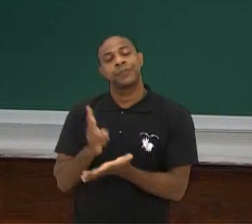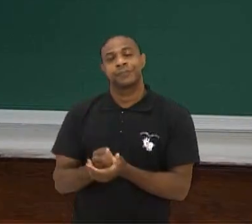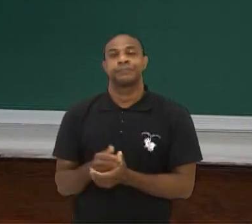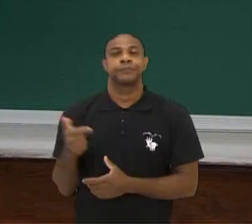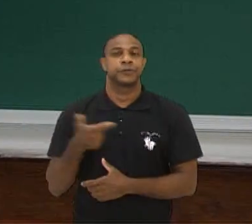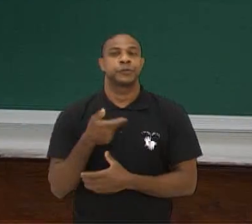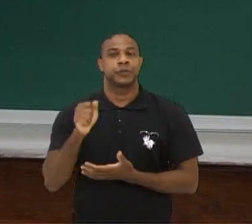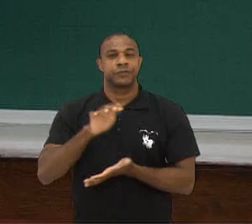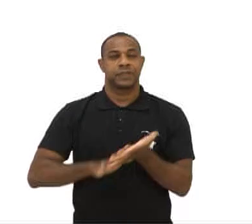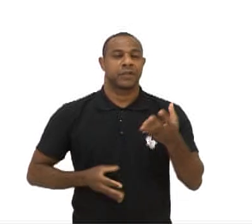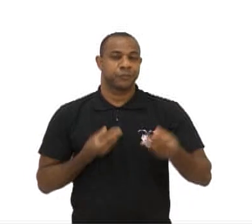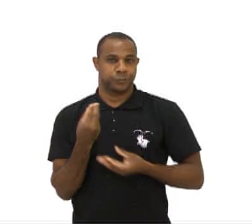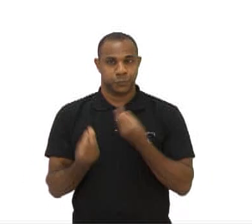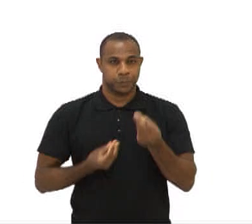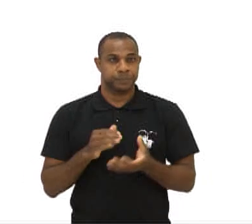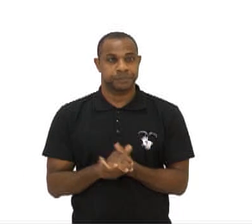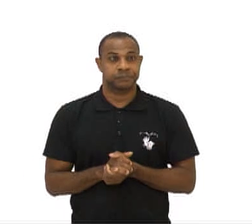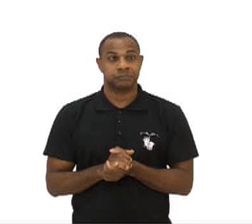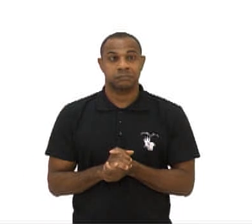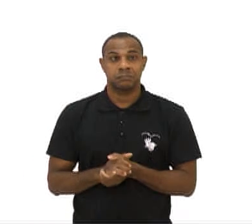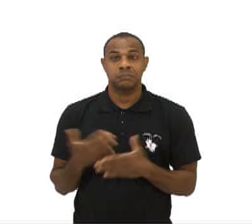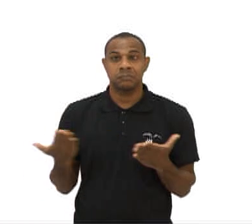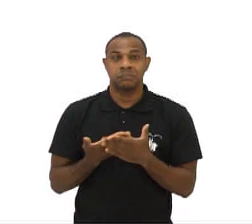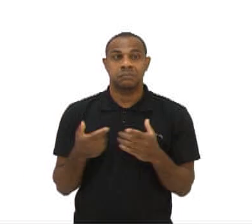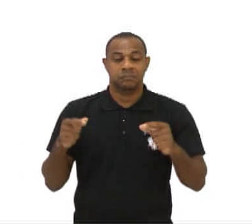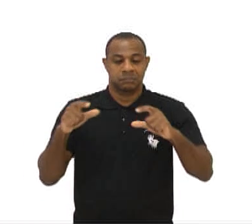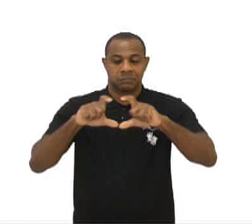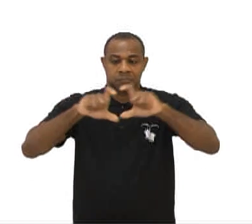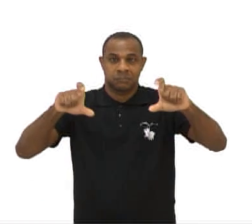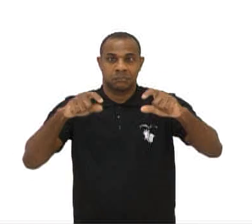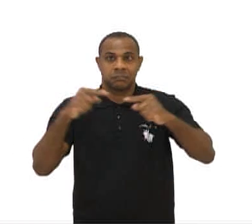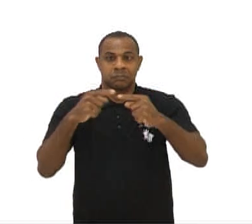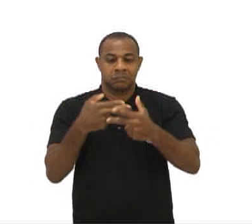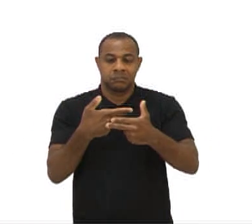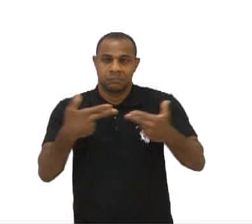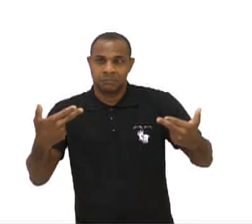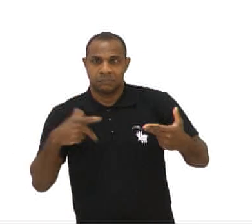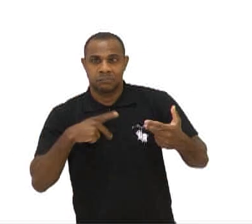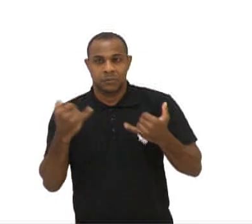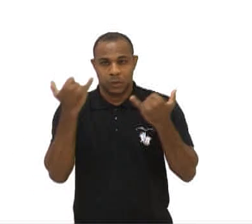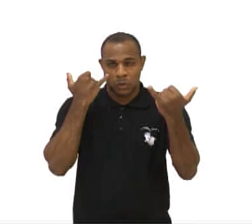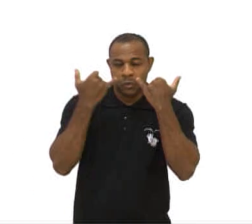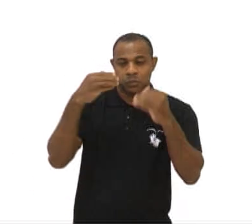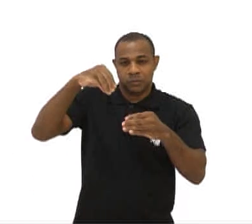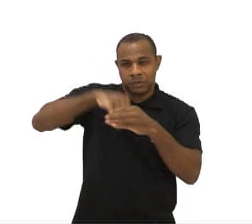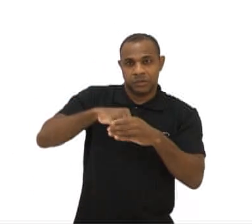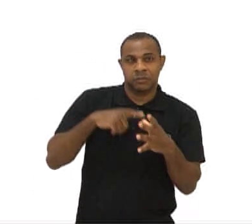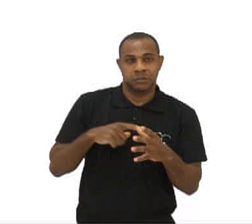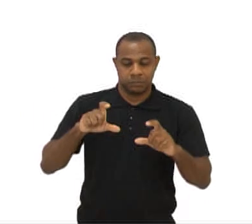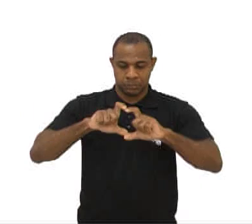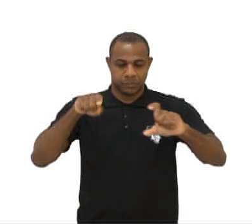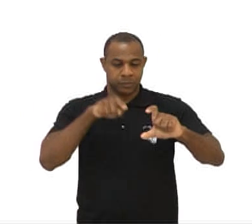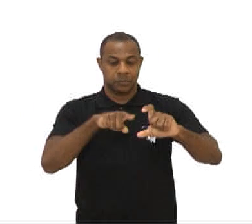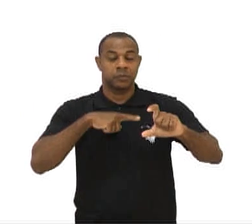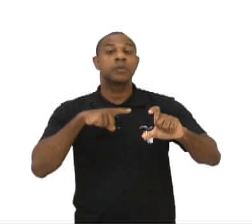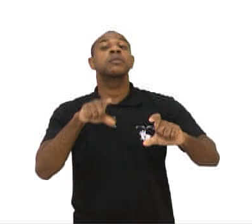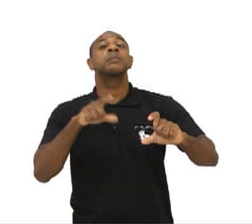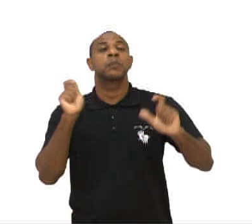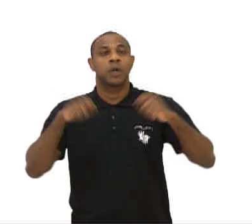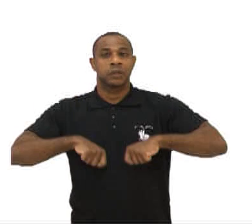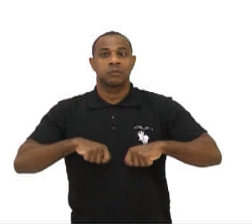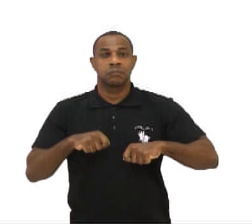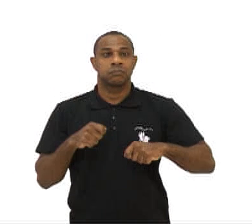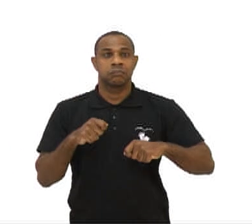segunda atividade. Observem lá. De acordo com os elementos que compõem uma notícia, o fragmento abaixo pode ser